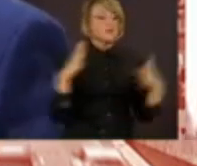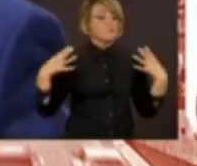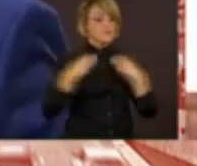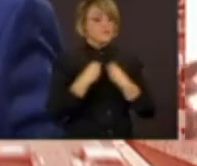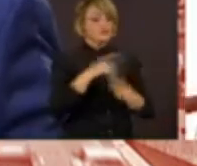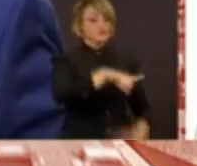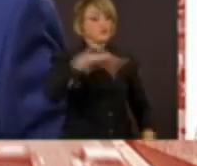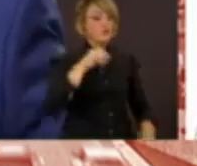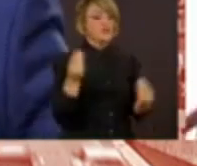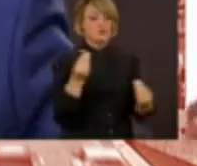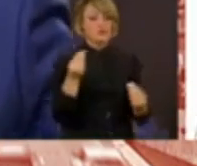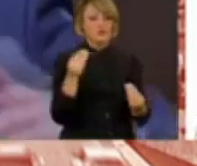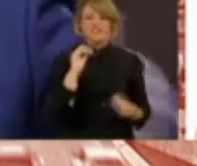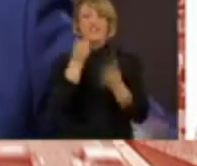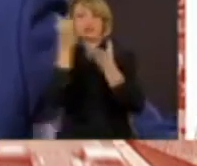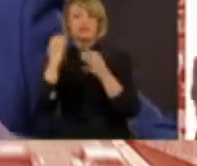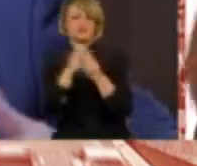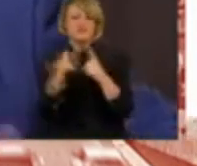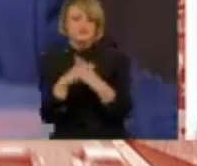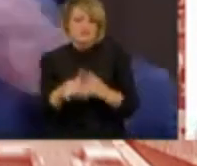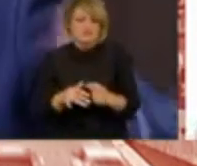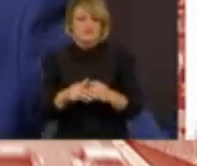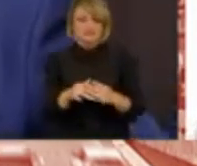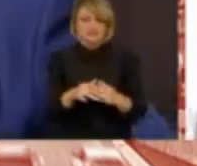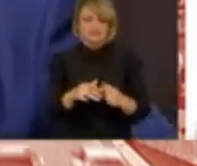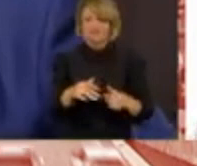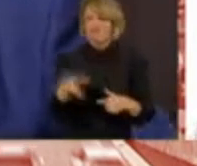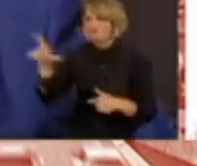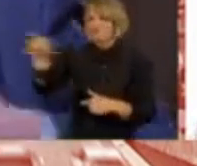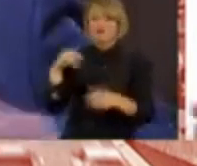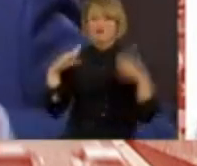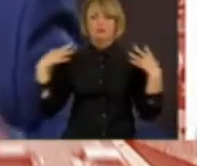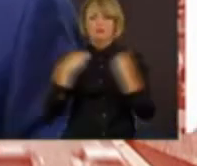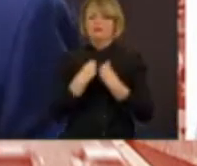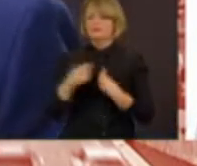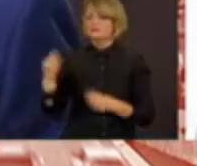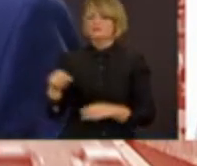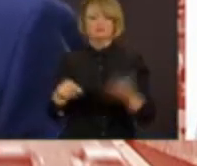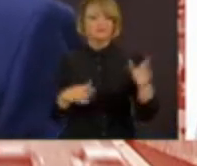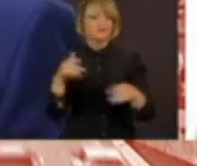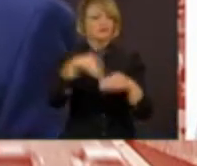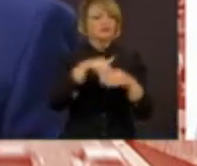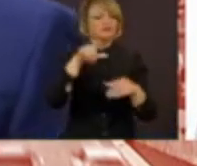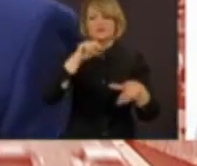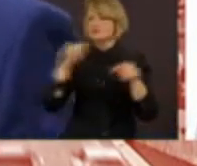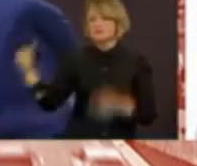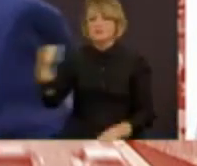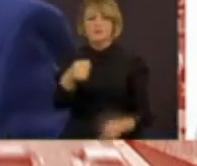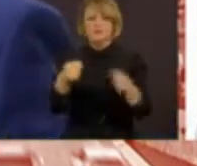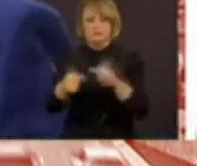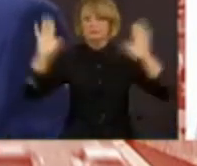Outra coisa é o resultado do debate. Isso tem que ser publicidade. Isso é fato. Para mim, isso é um fato. Você pode discutir até a TV